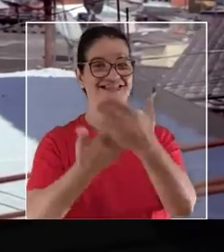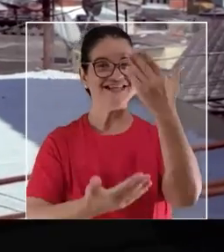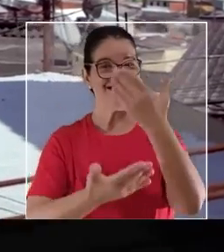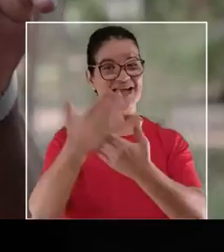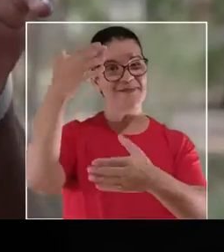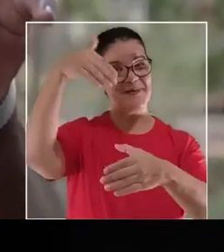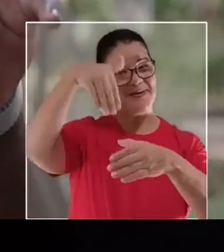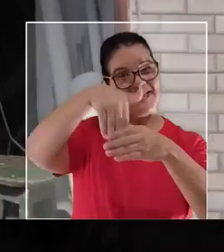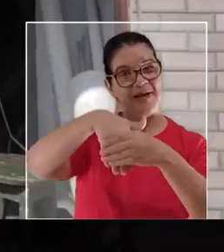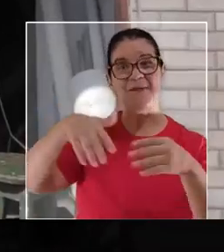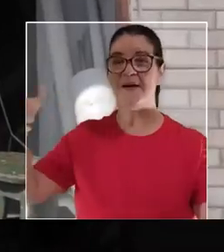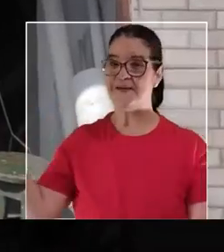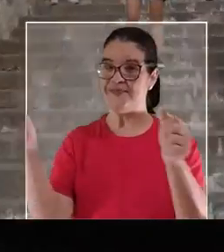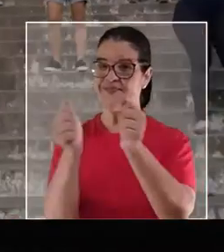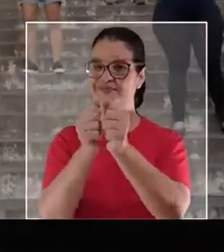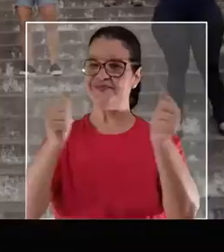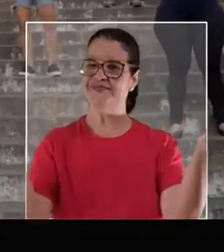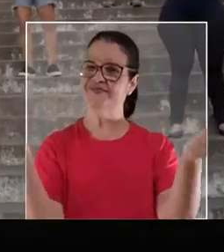o